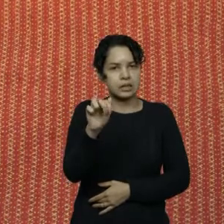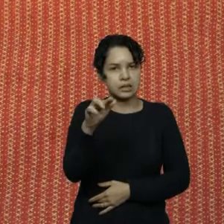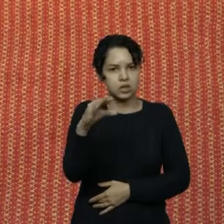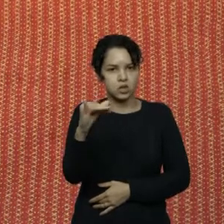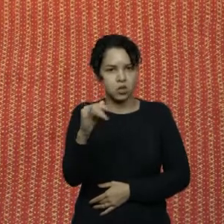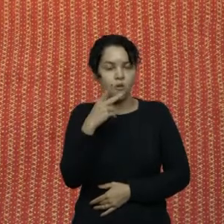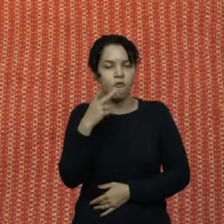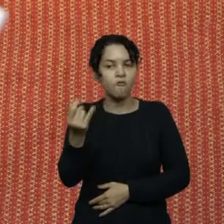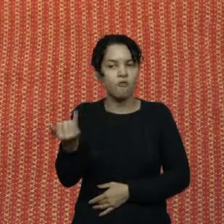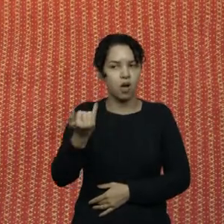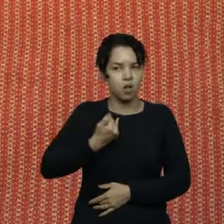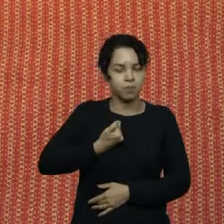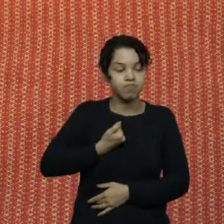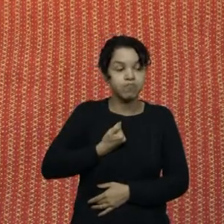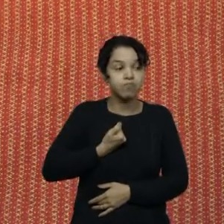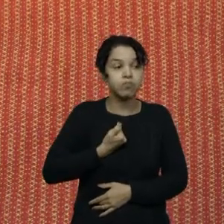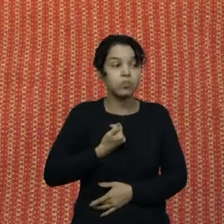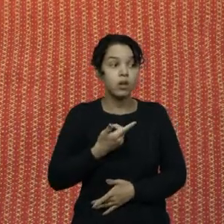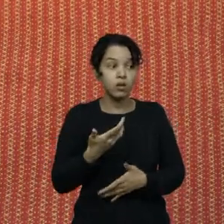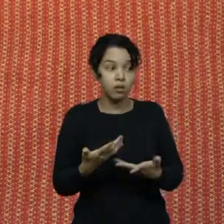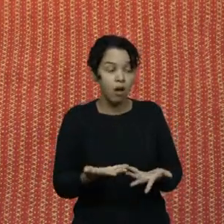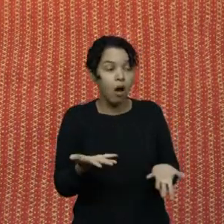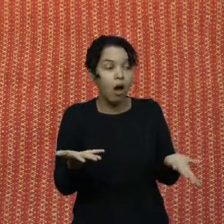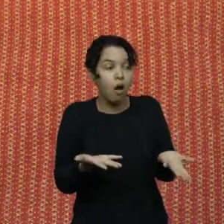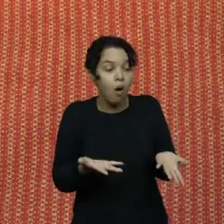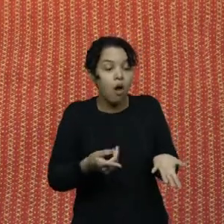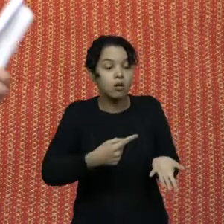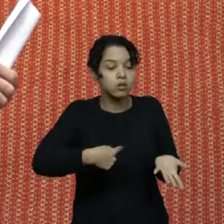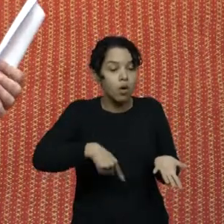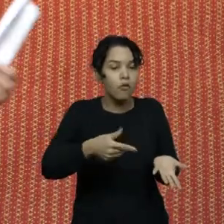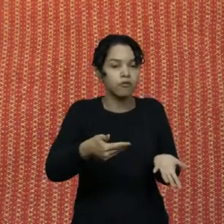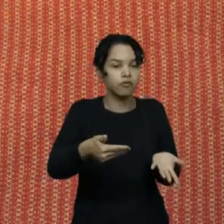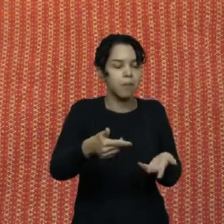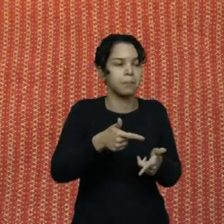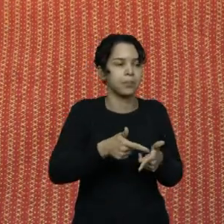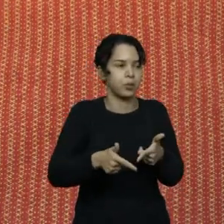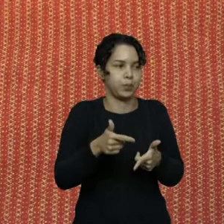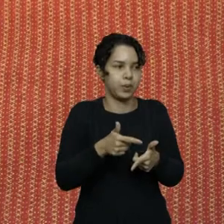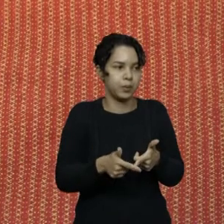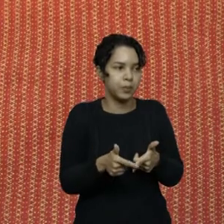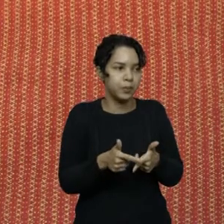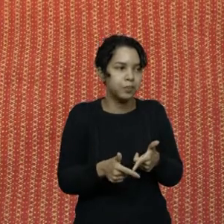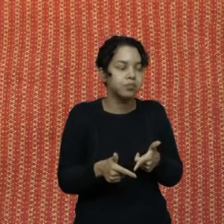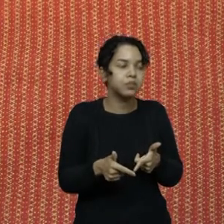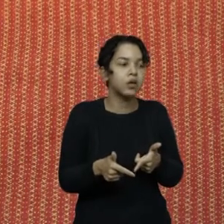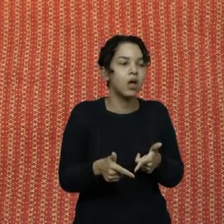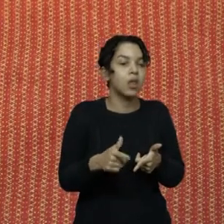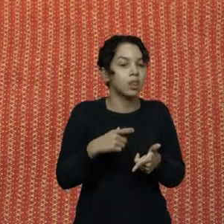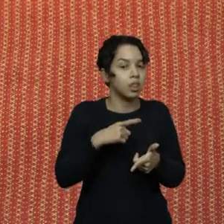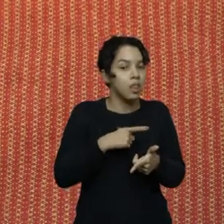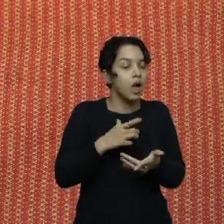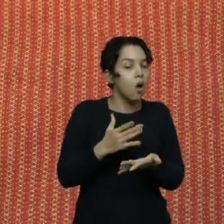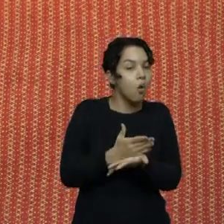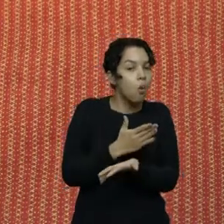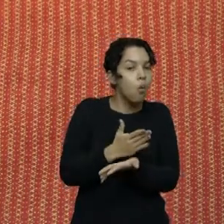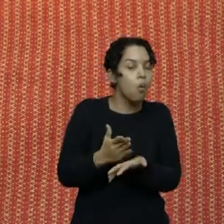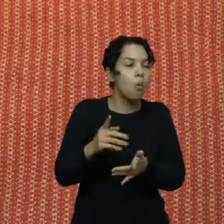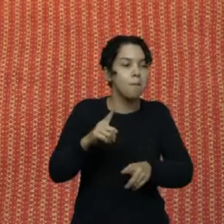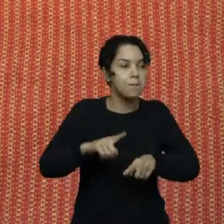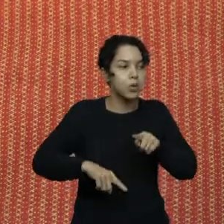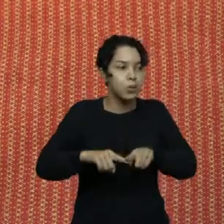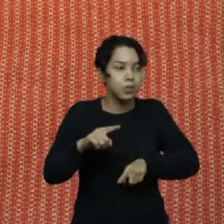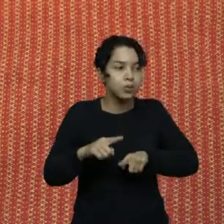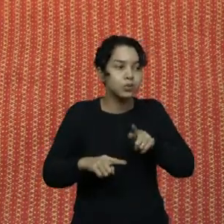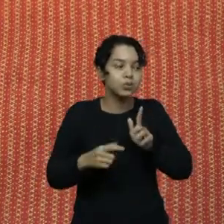ó Maurício agora nós vamos ter um problema nós vamos ter alguns produtos que vão ter